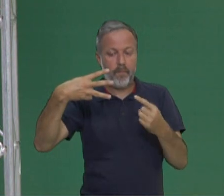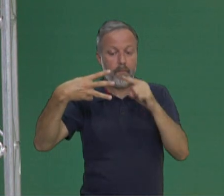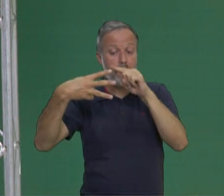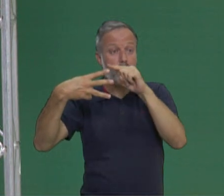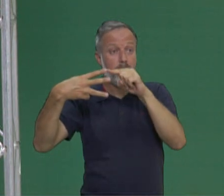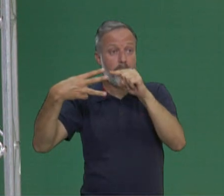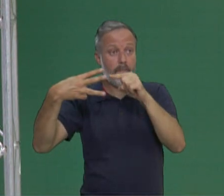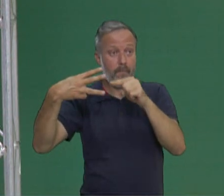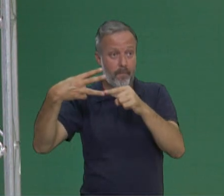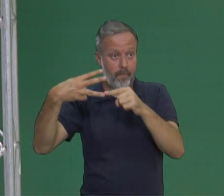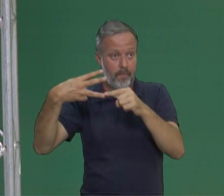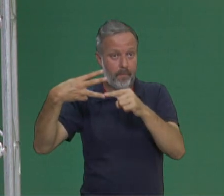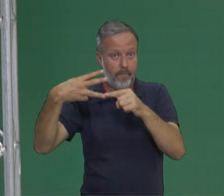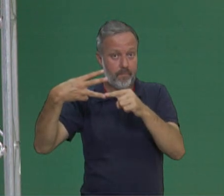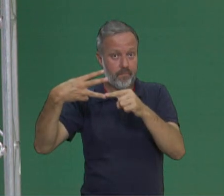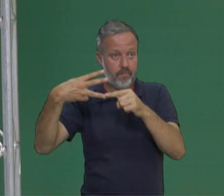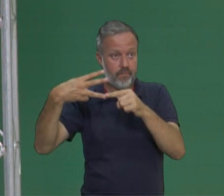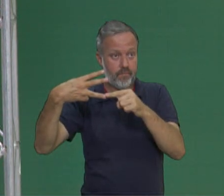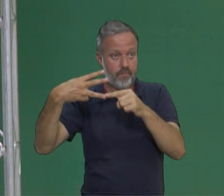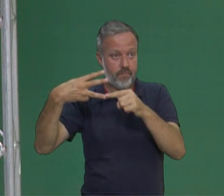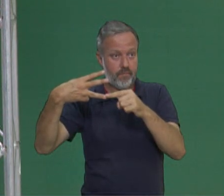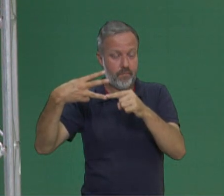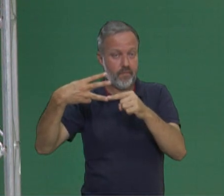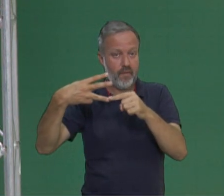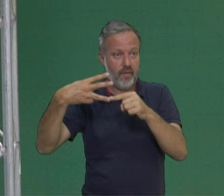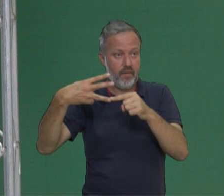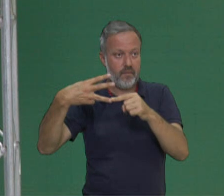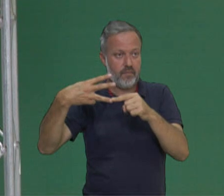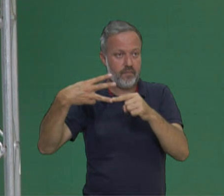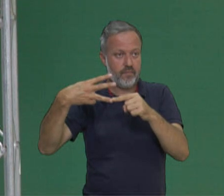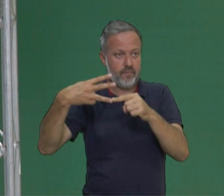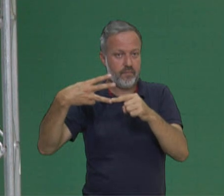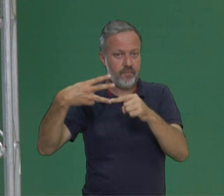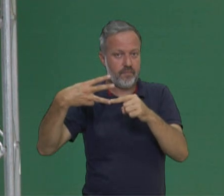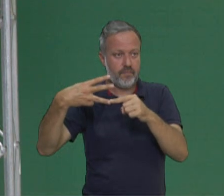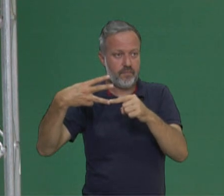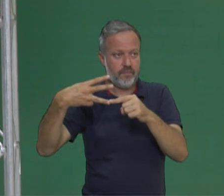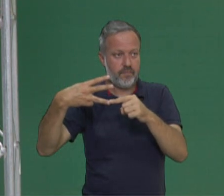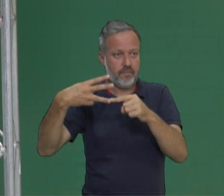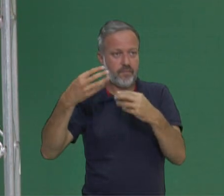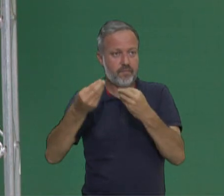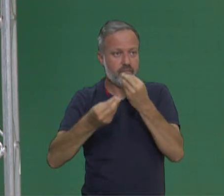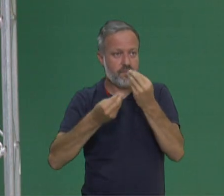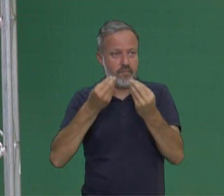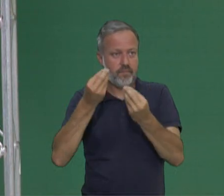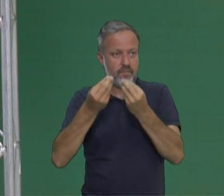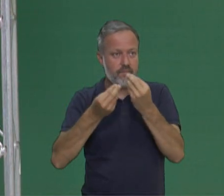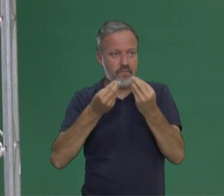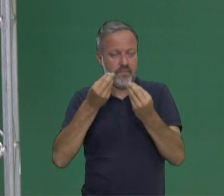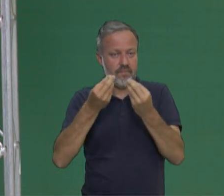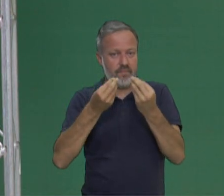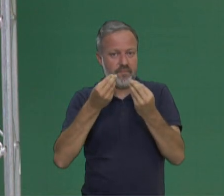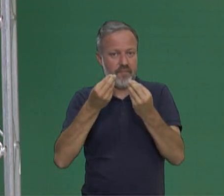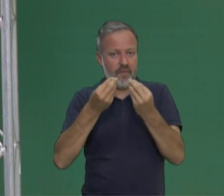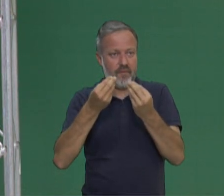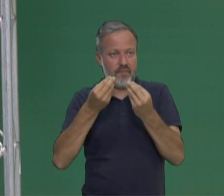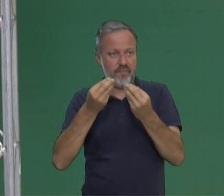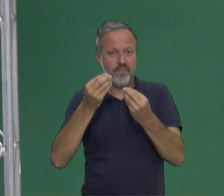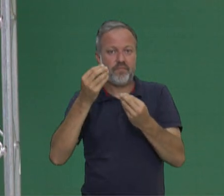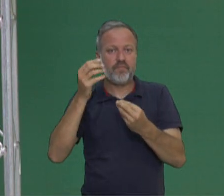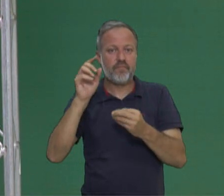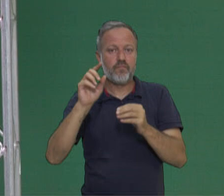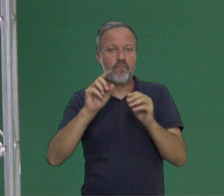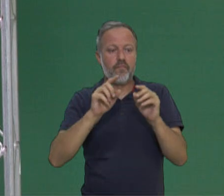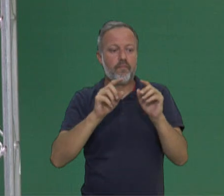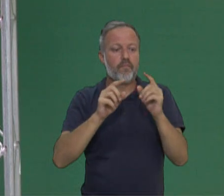Aqui, 0 nêutrons. Aqui tem 1 nêutron. Aqui tem 2 nêutrons. Como é que você sabe isso, professor? Massa